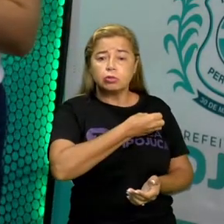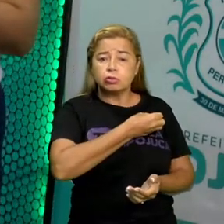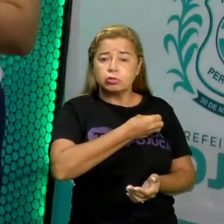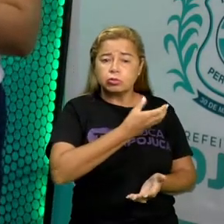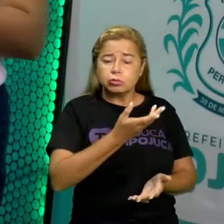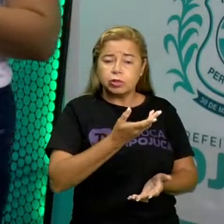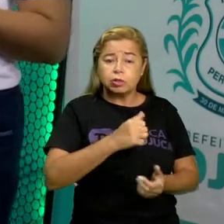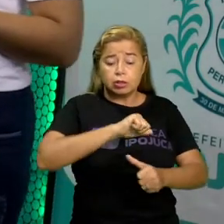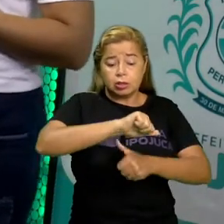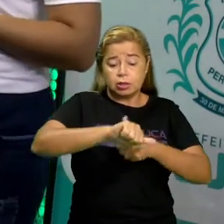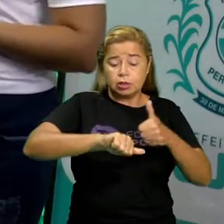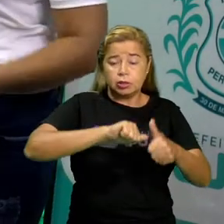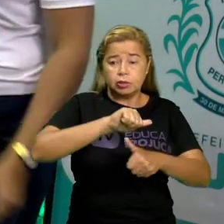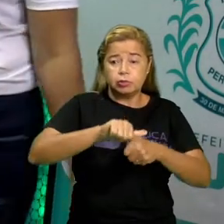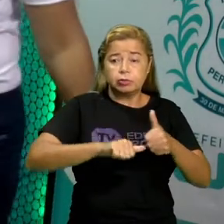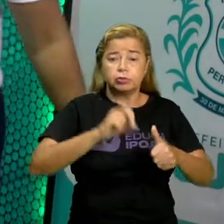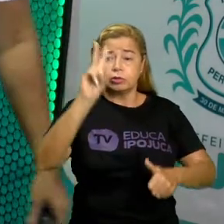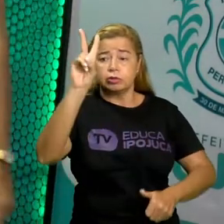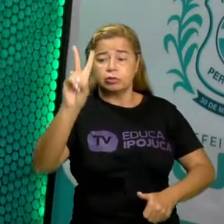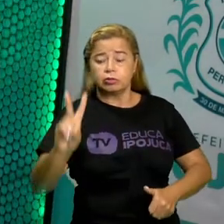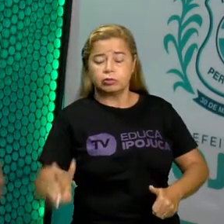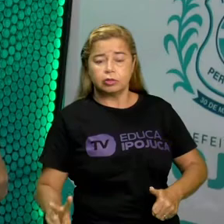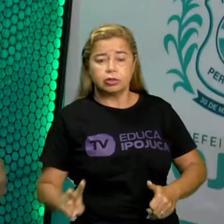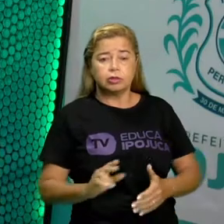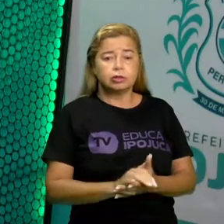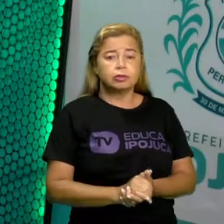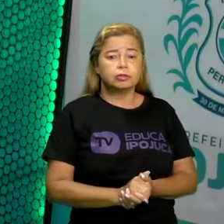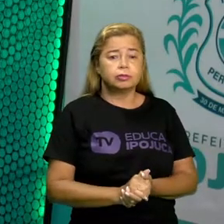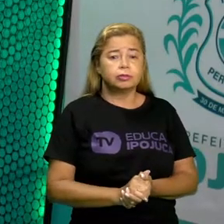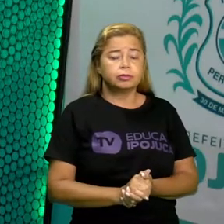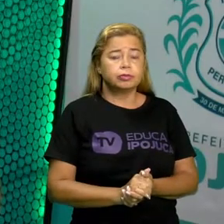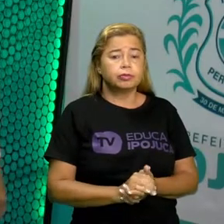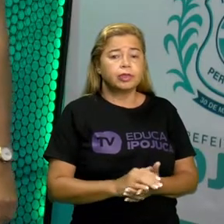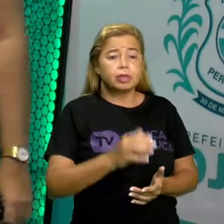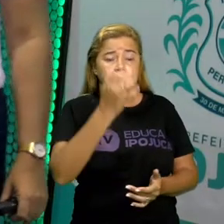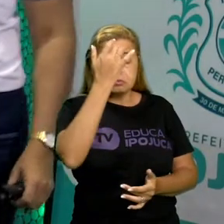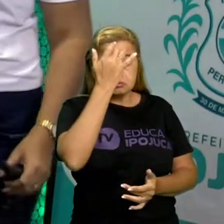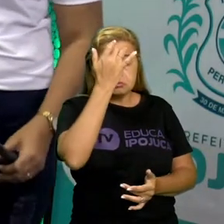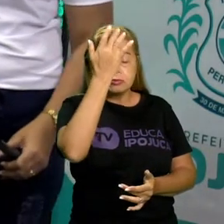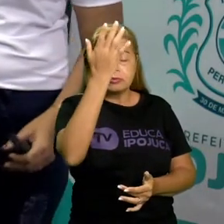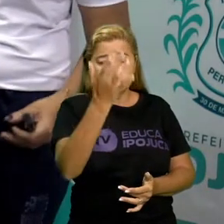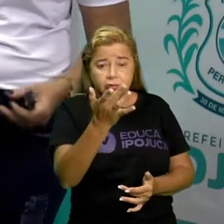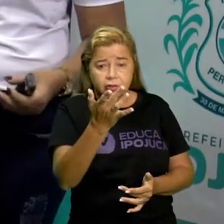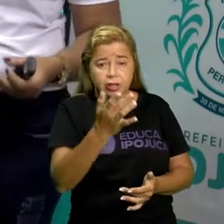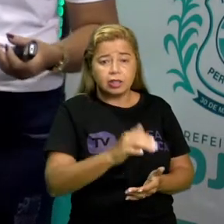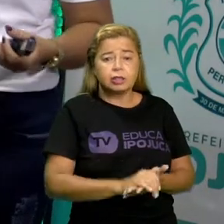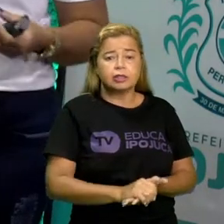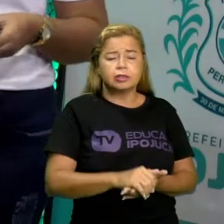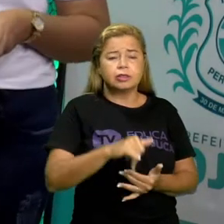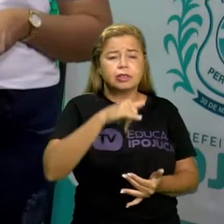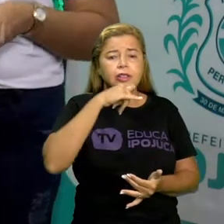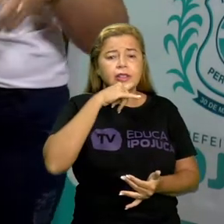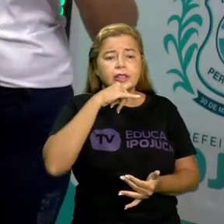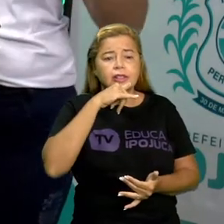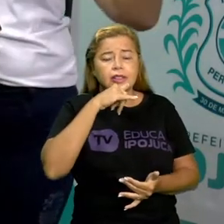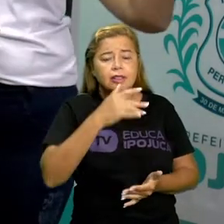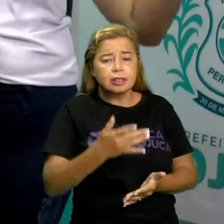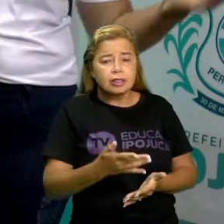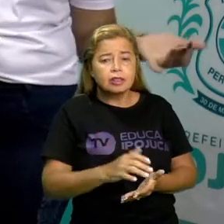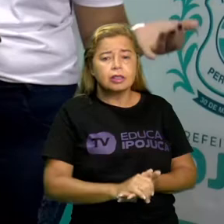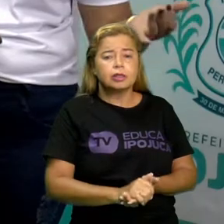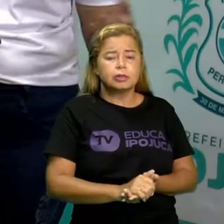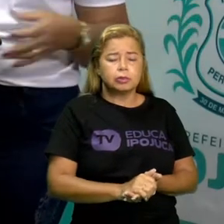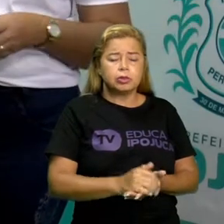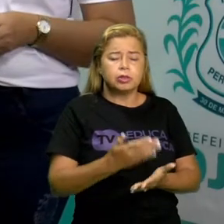seu valor. Por exemplo, para facilitar a compreensão, veja o exemplo 222 que a gente viu na